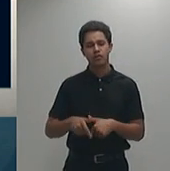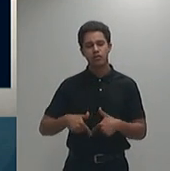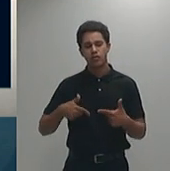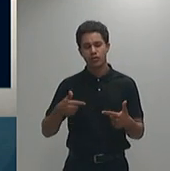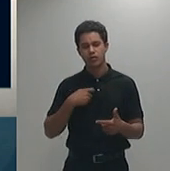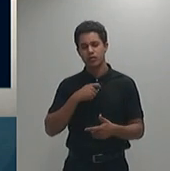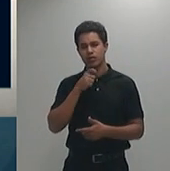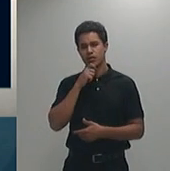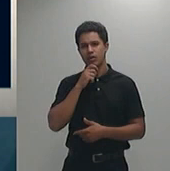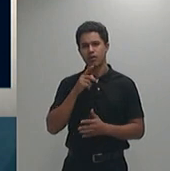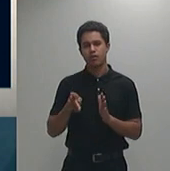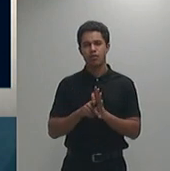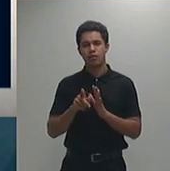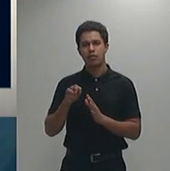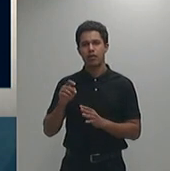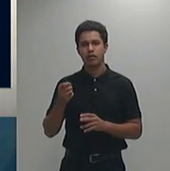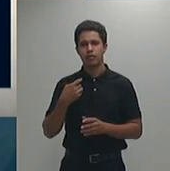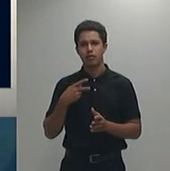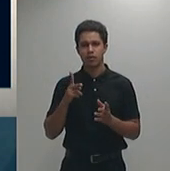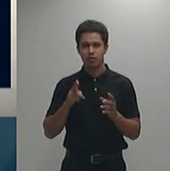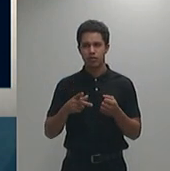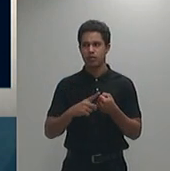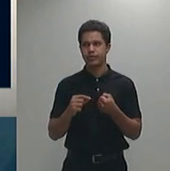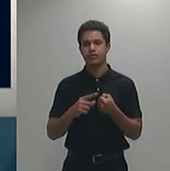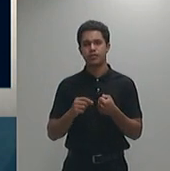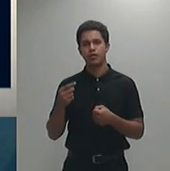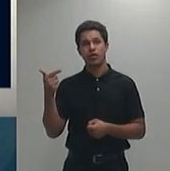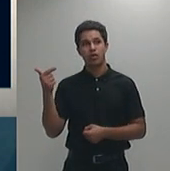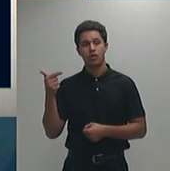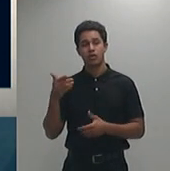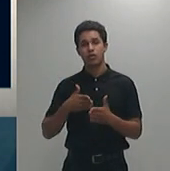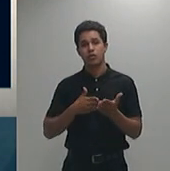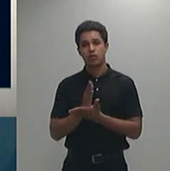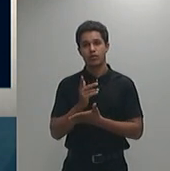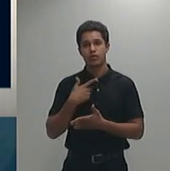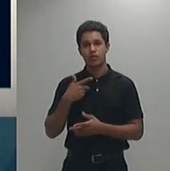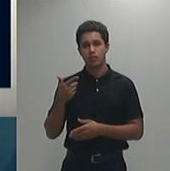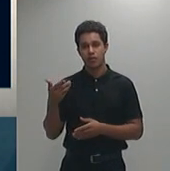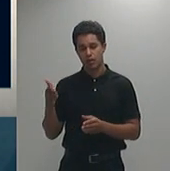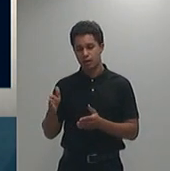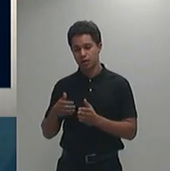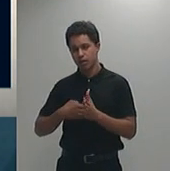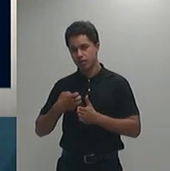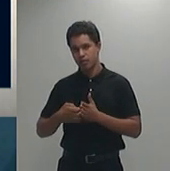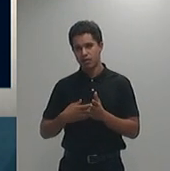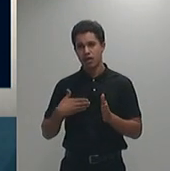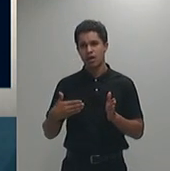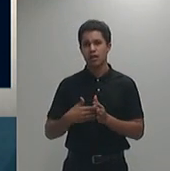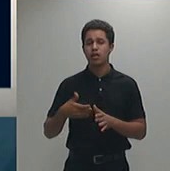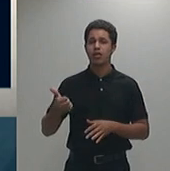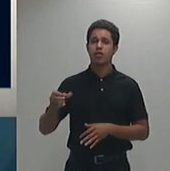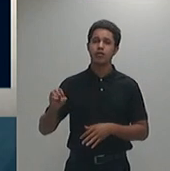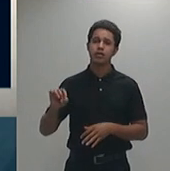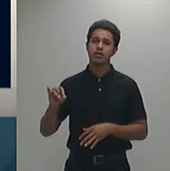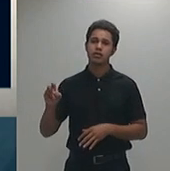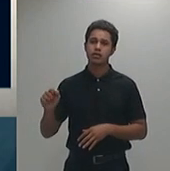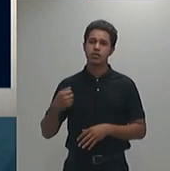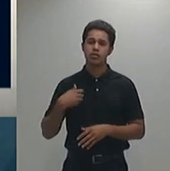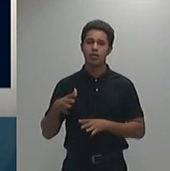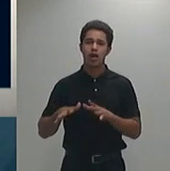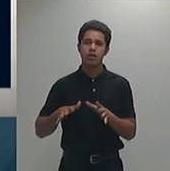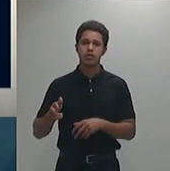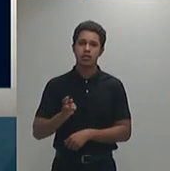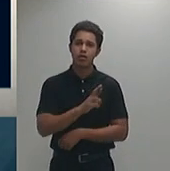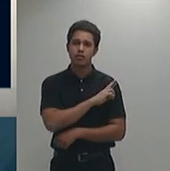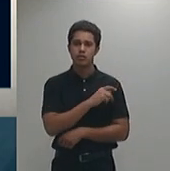segundo deste via motivo dois promoção pela companhia em até 90 dias da realização da de ação de responsabilidade civil